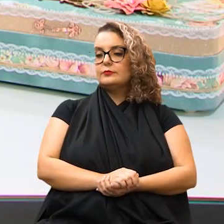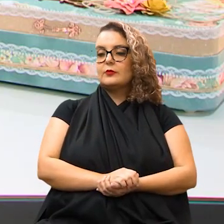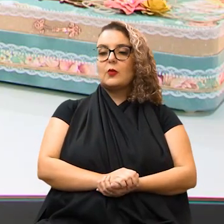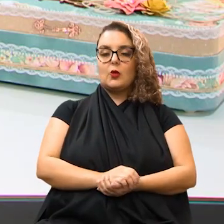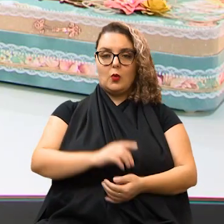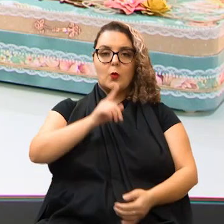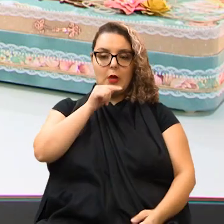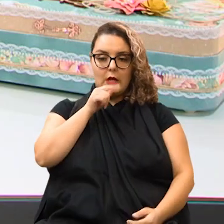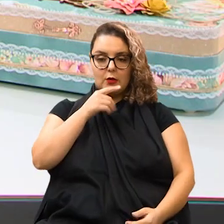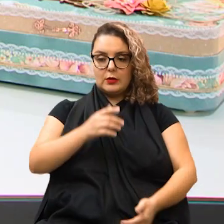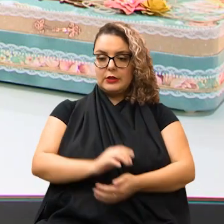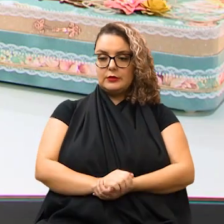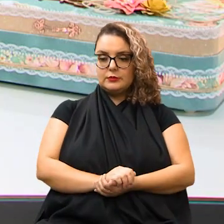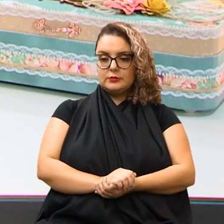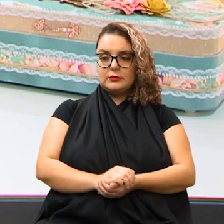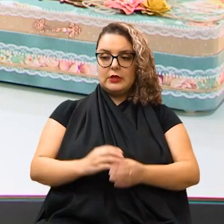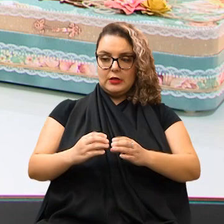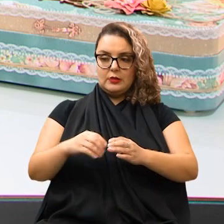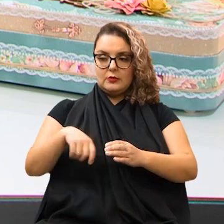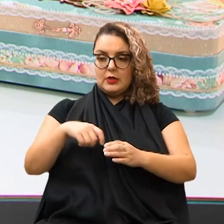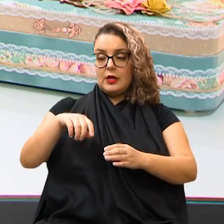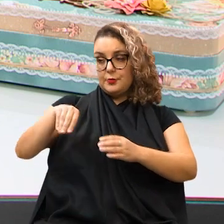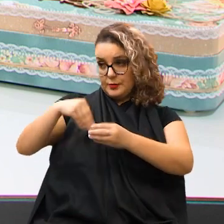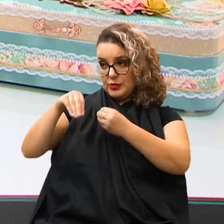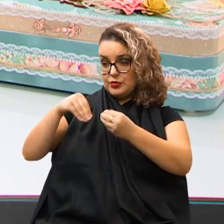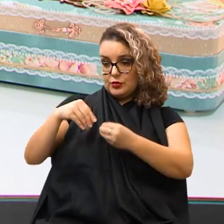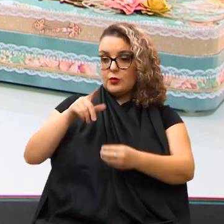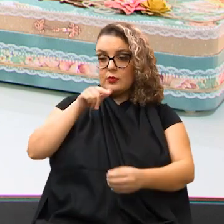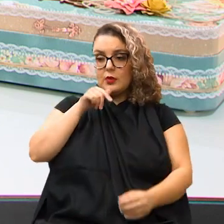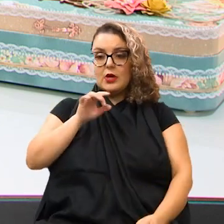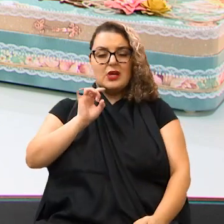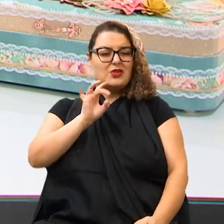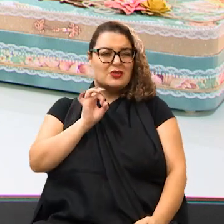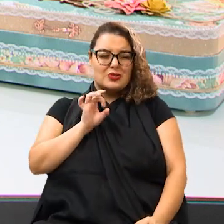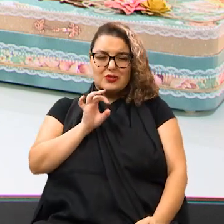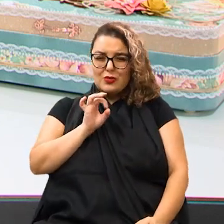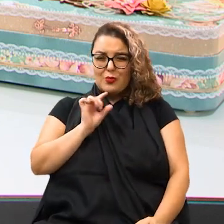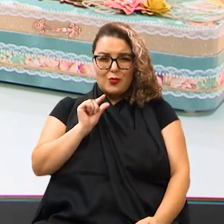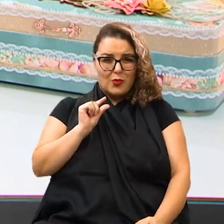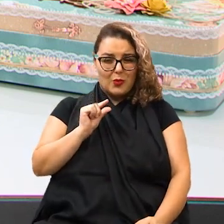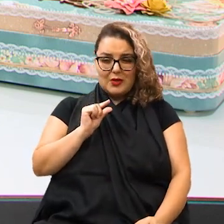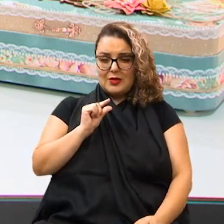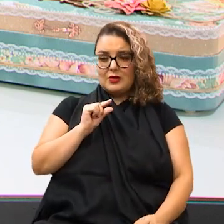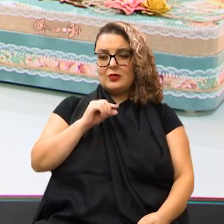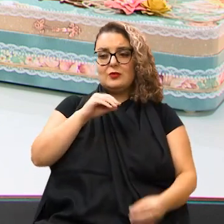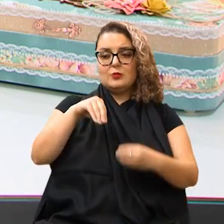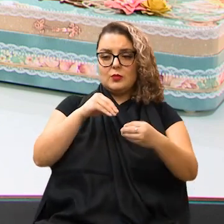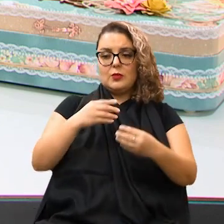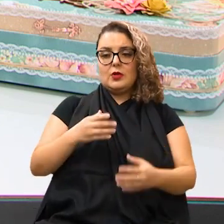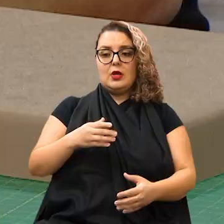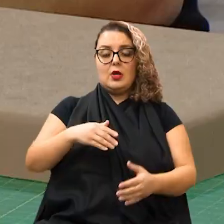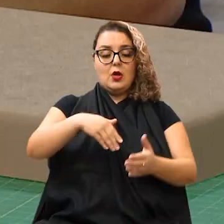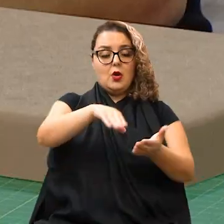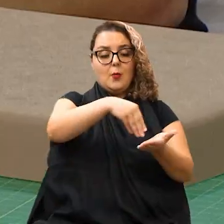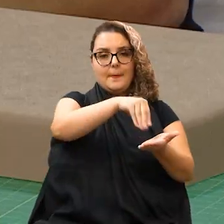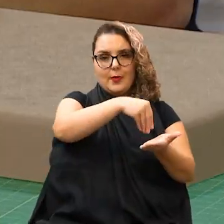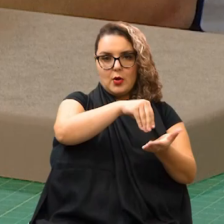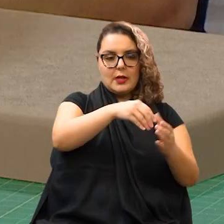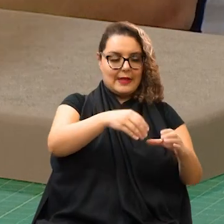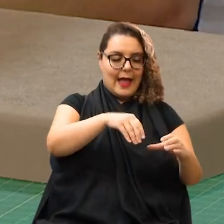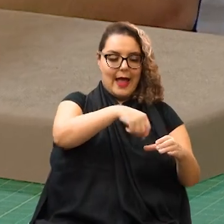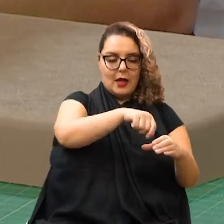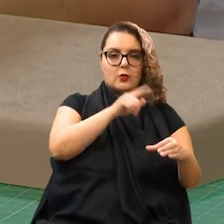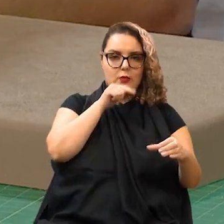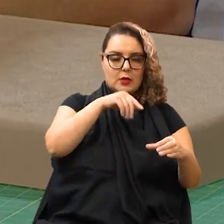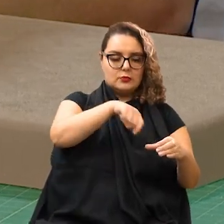Bem aguadinha. Aqui nesse cantinho tinha branca. Você misturou com água? Isso, só um pouquinho, não é que eu misturei com água. Eu dei uma molhada no pincel na água